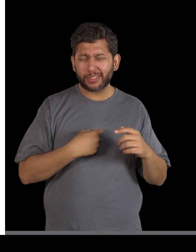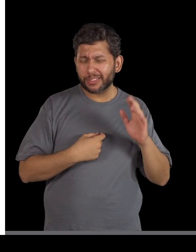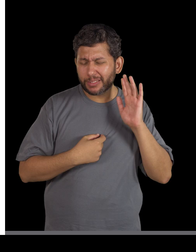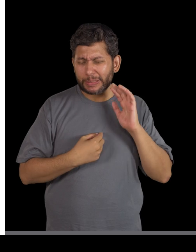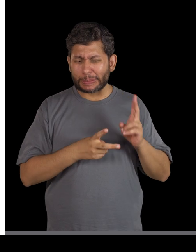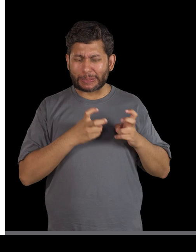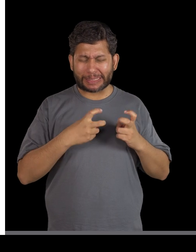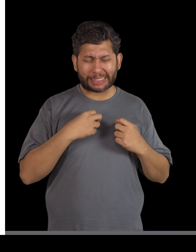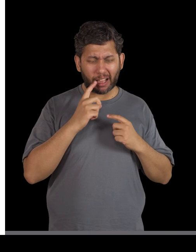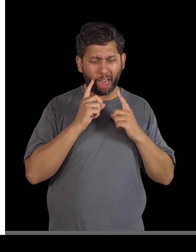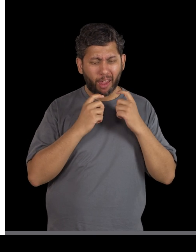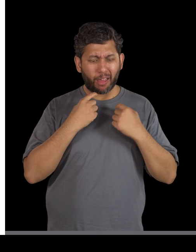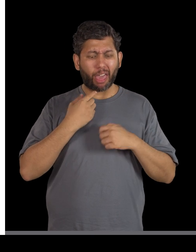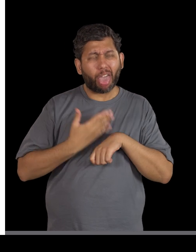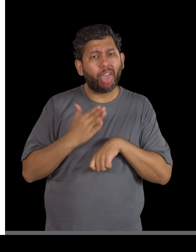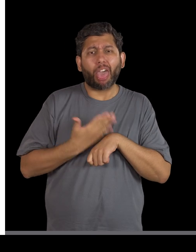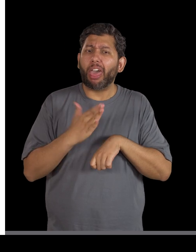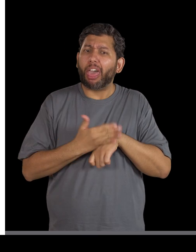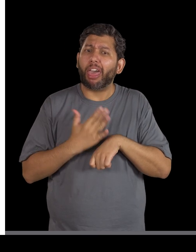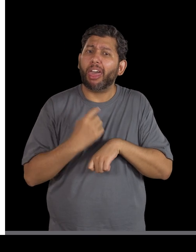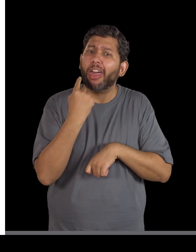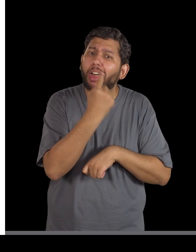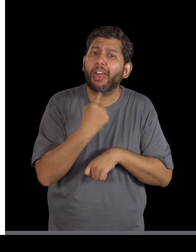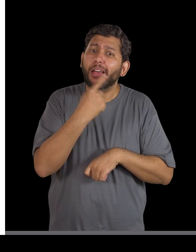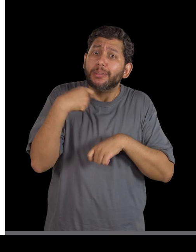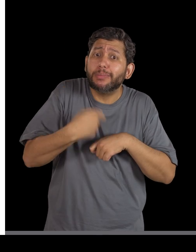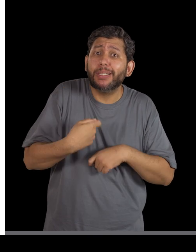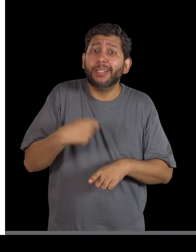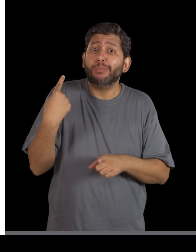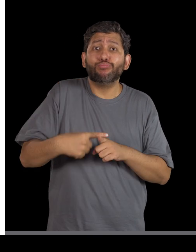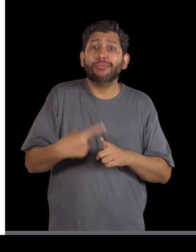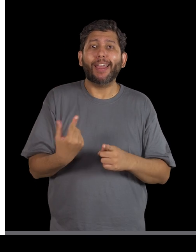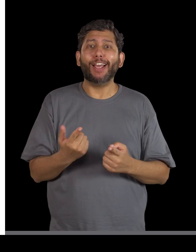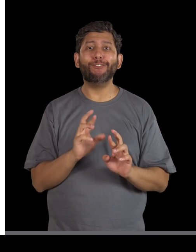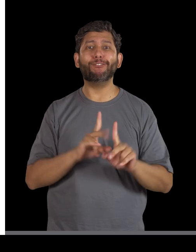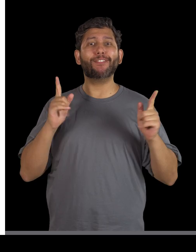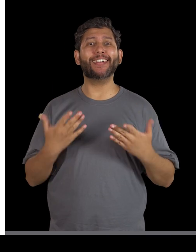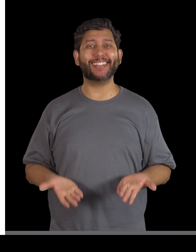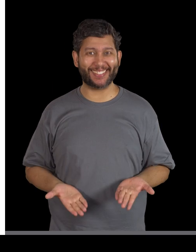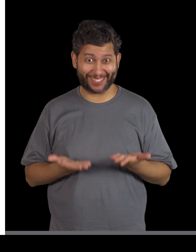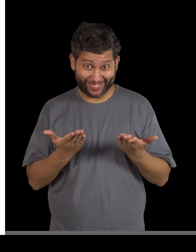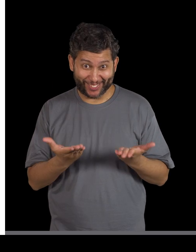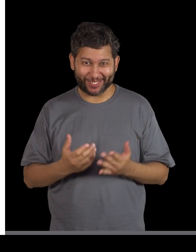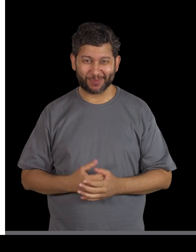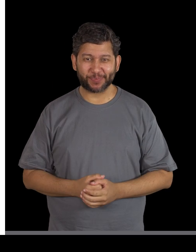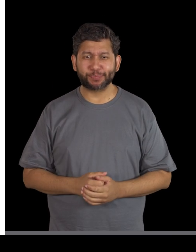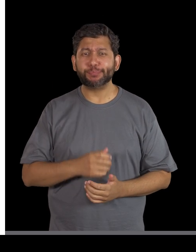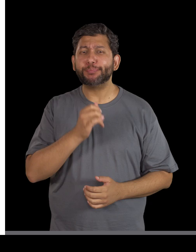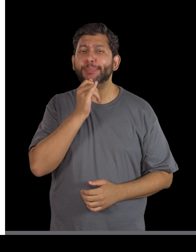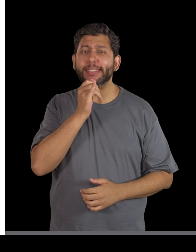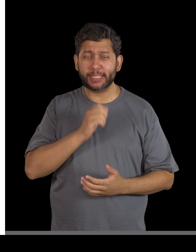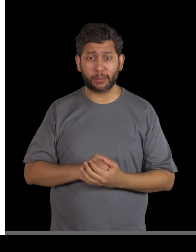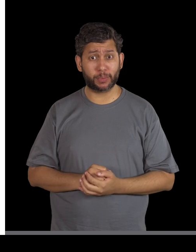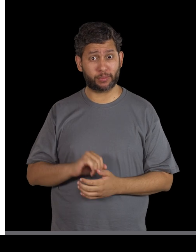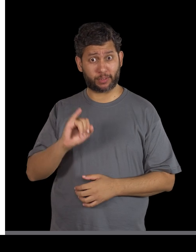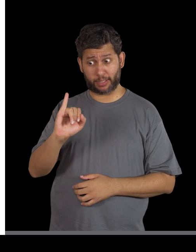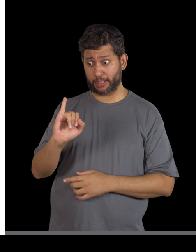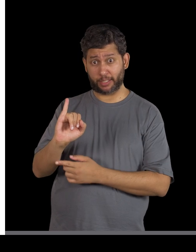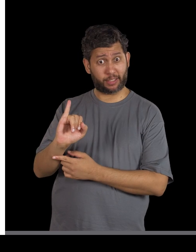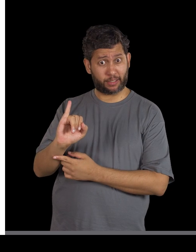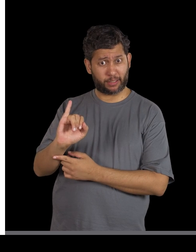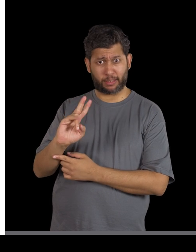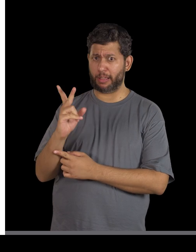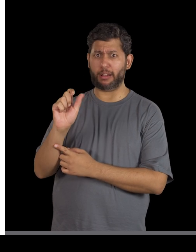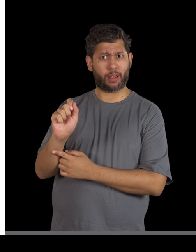que aprender a posicionar nossa língua nesses lugares que a gente não colocaria para falar português. Então, a gente tem o mesmo som de I de